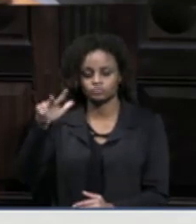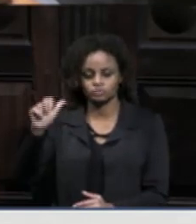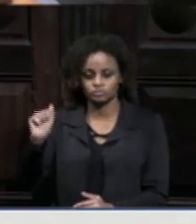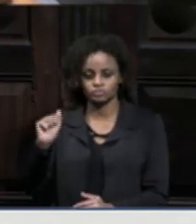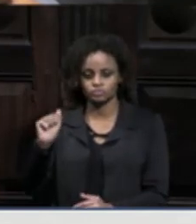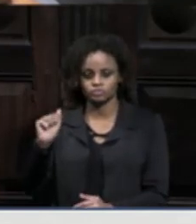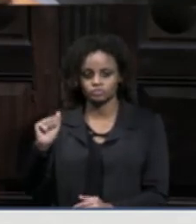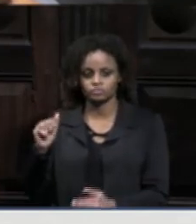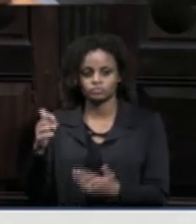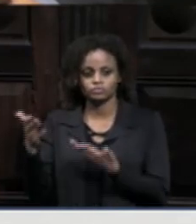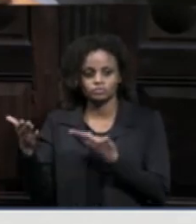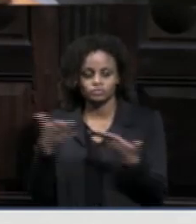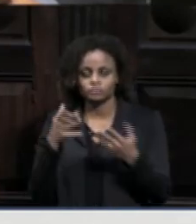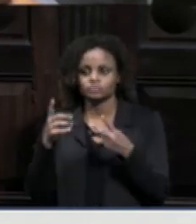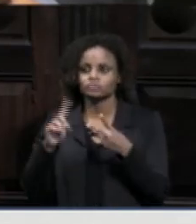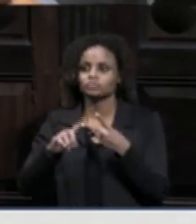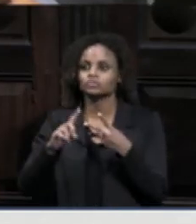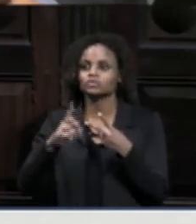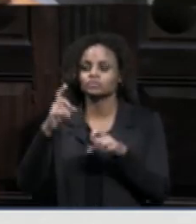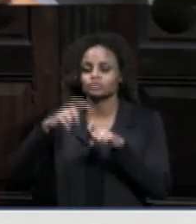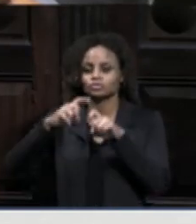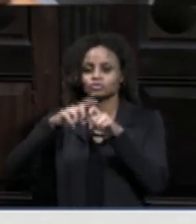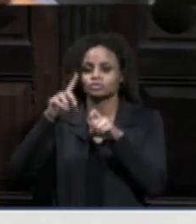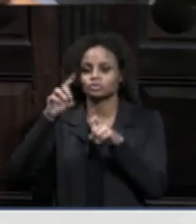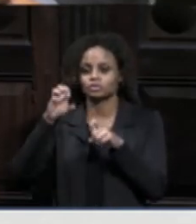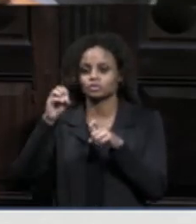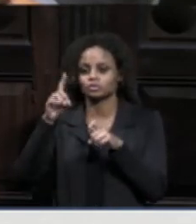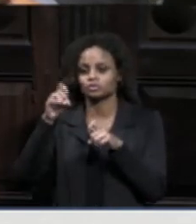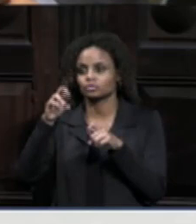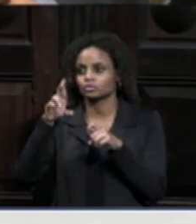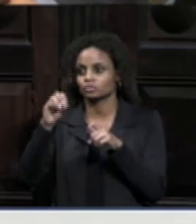Deputado Dr. Deodalto. Deputada